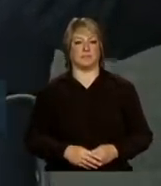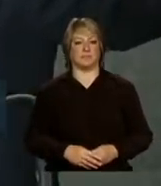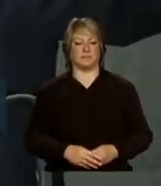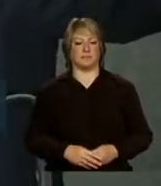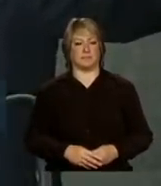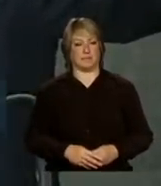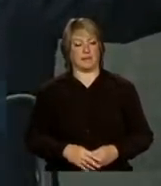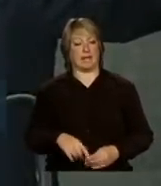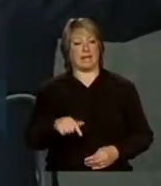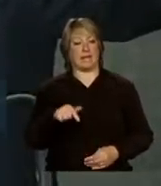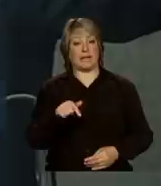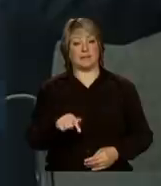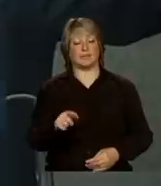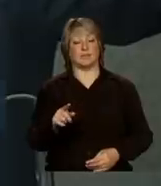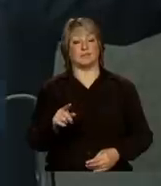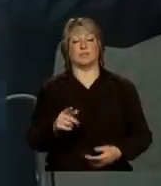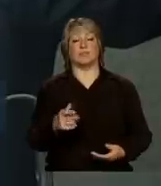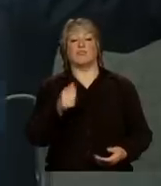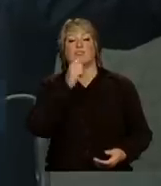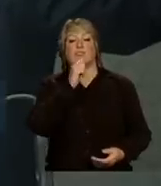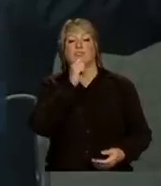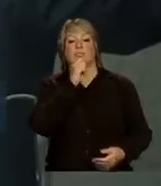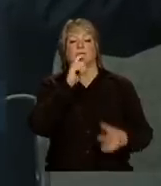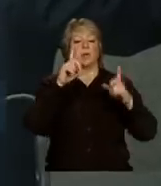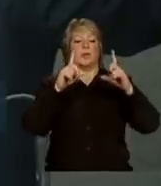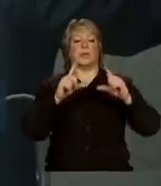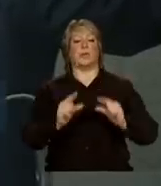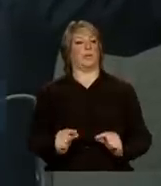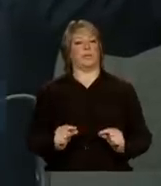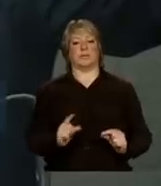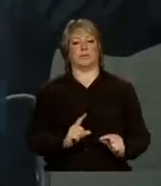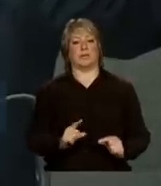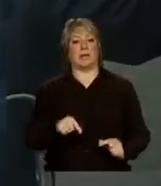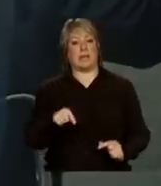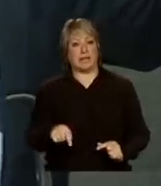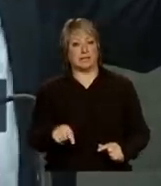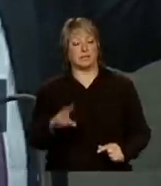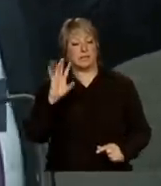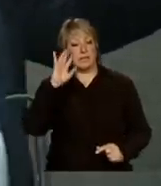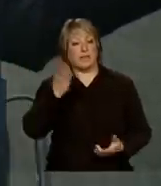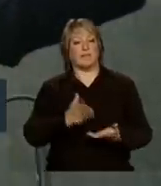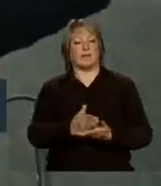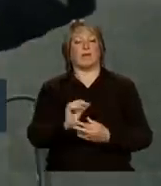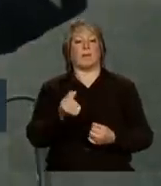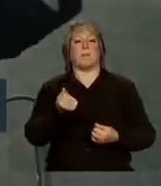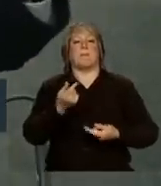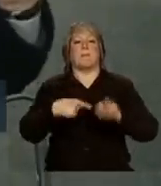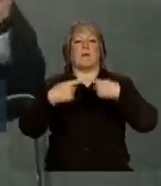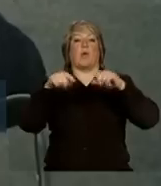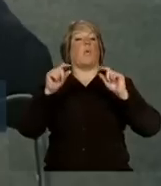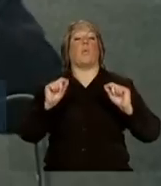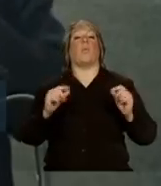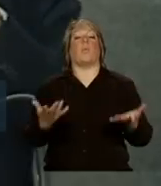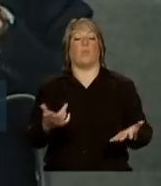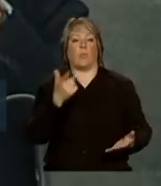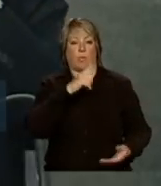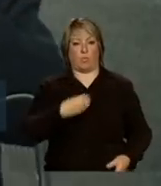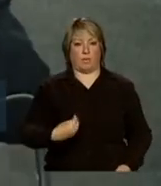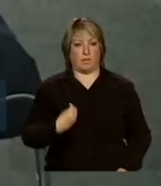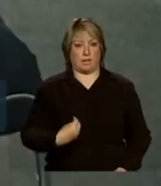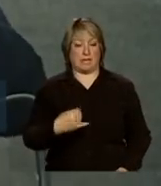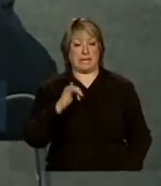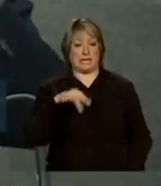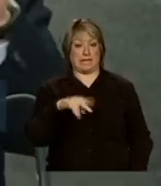isso aqui não é não esgota Mas ela é definidora da Prosperidade que que passa o índice de